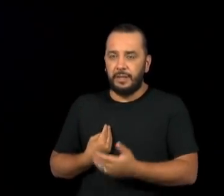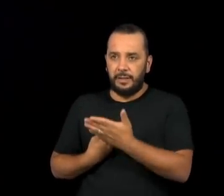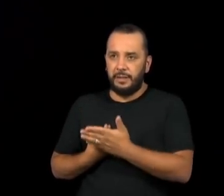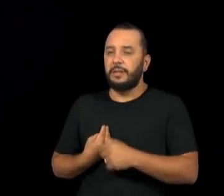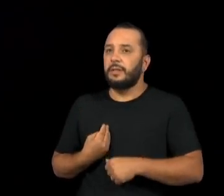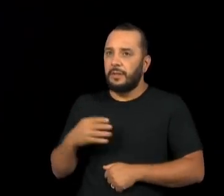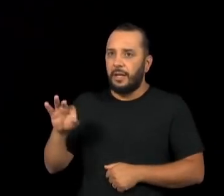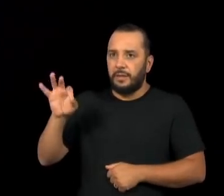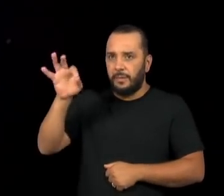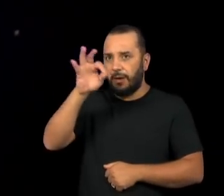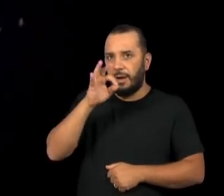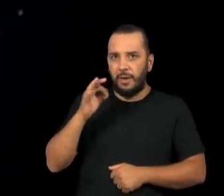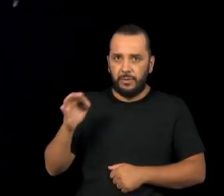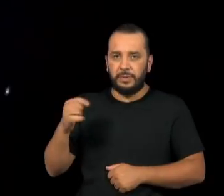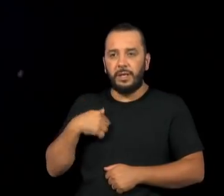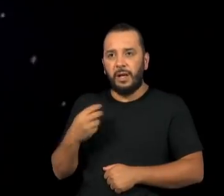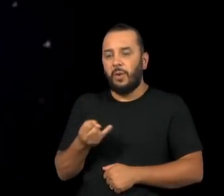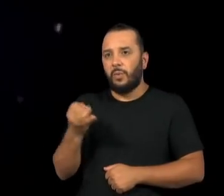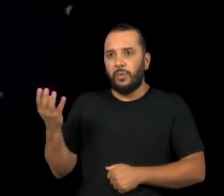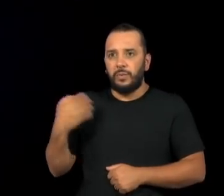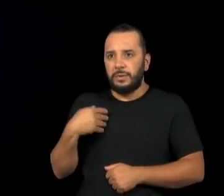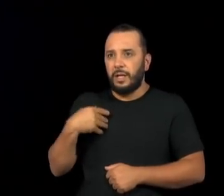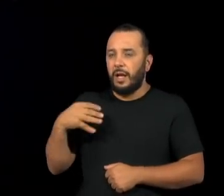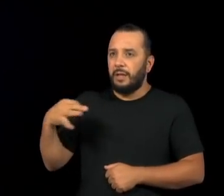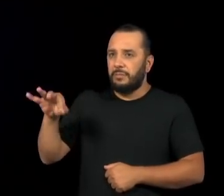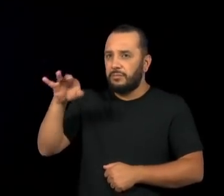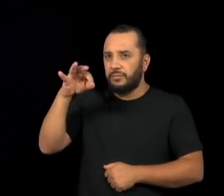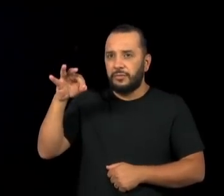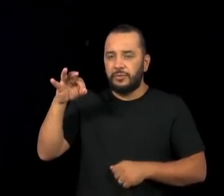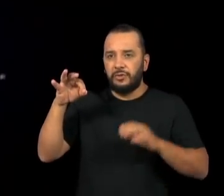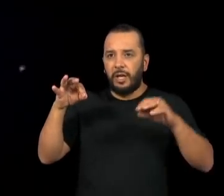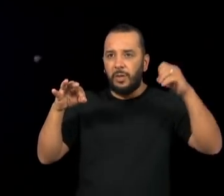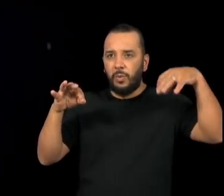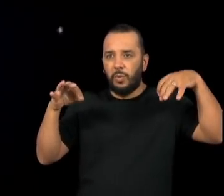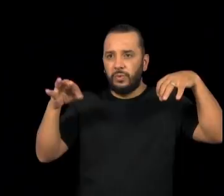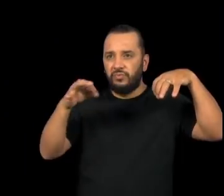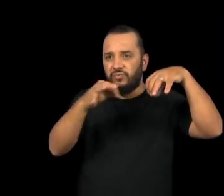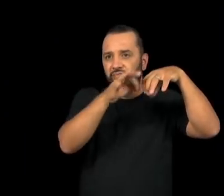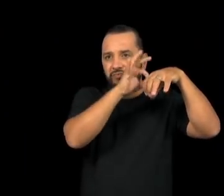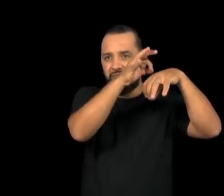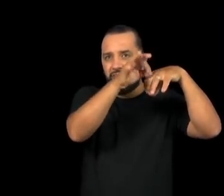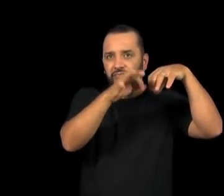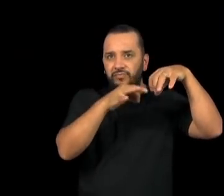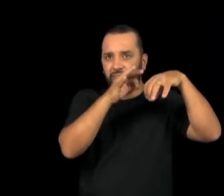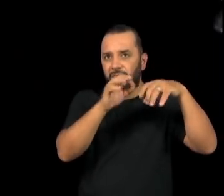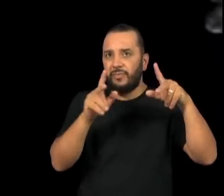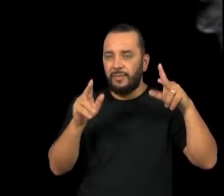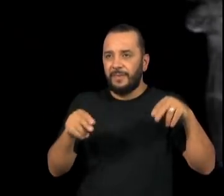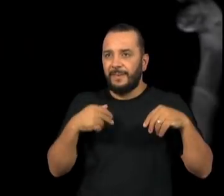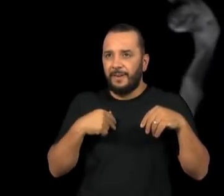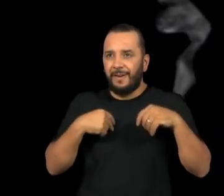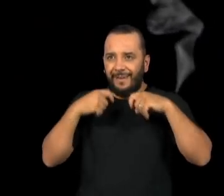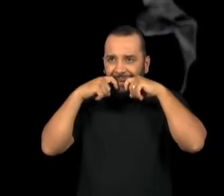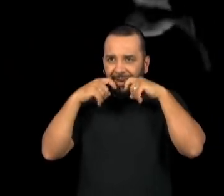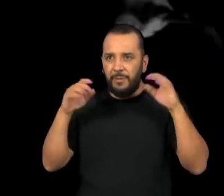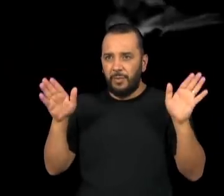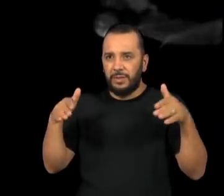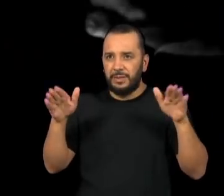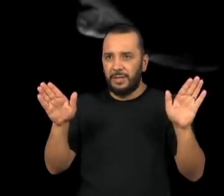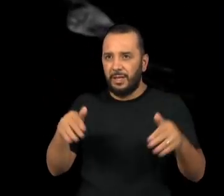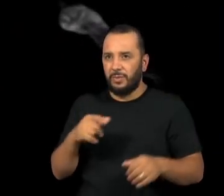Vários polinizadores, eles são afetados pela luz artificial. Um exemplo são os morcegos. Apesar